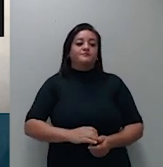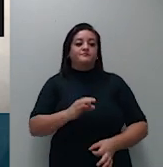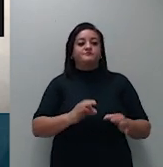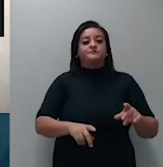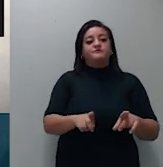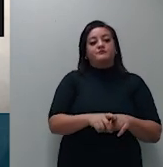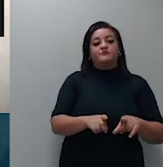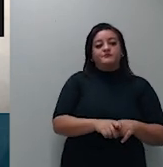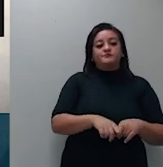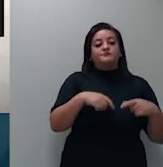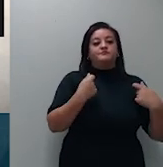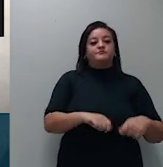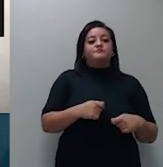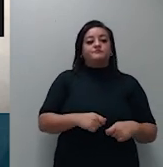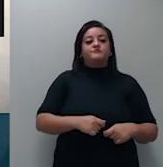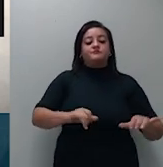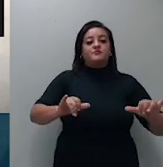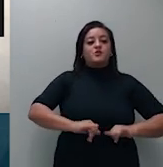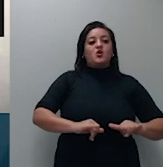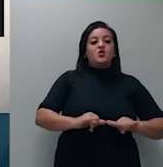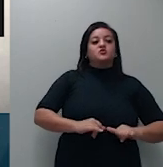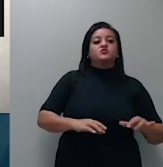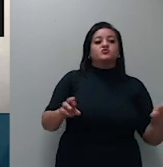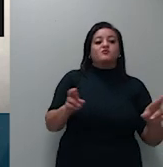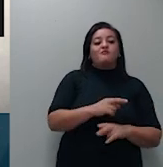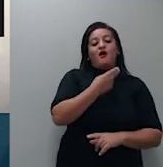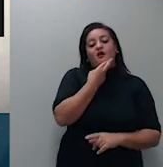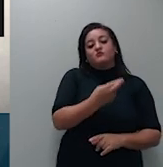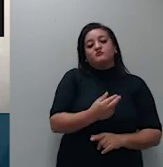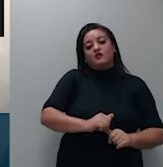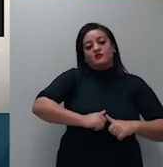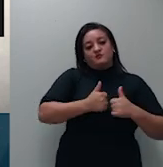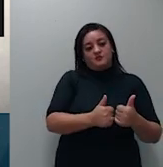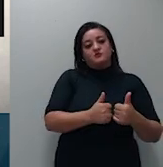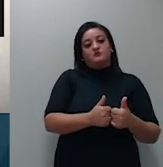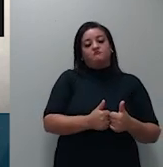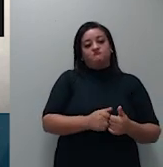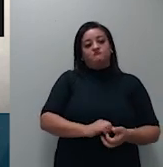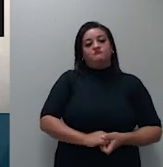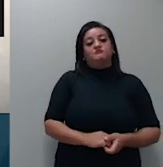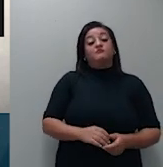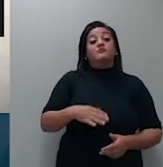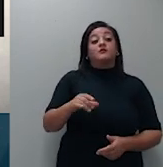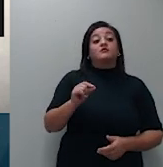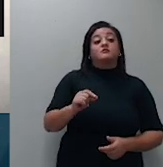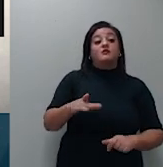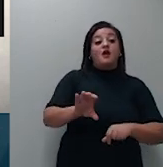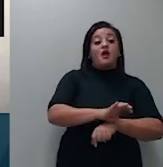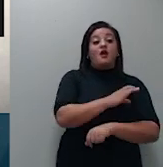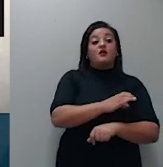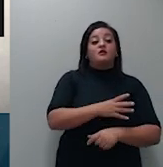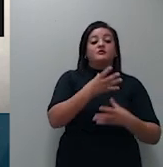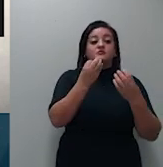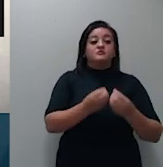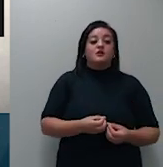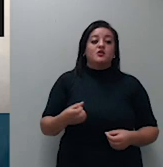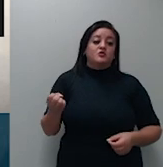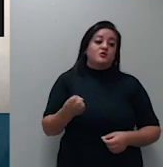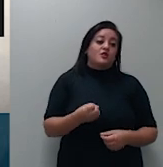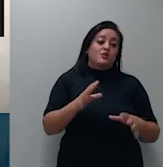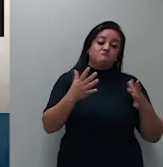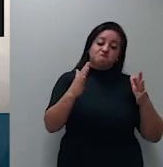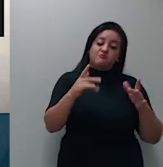por não se habilitar deverá sofrer os respectivos efeitos da recuperação caso em que o craque será